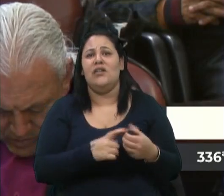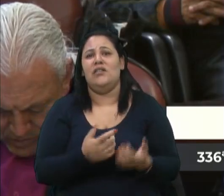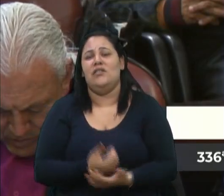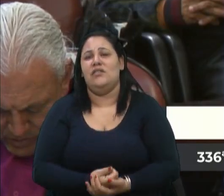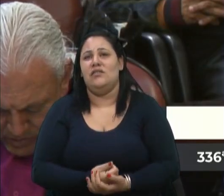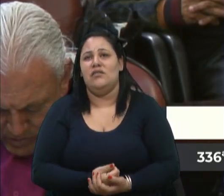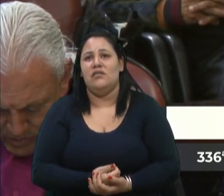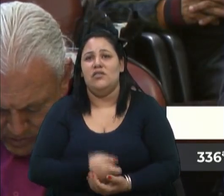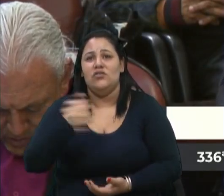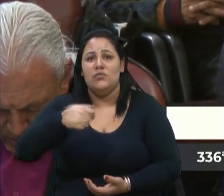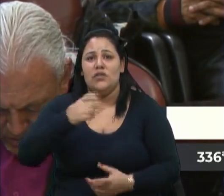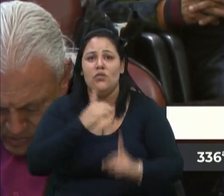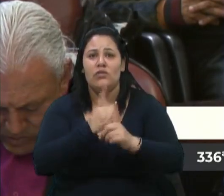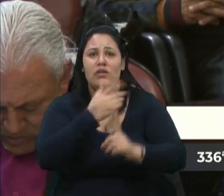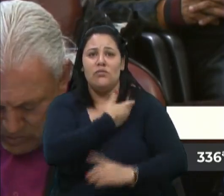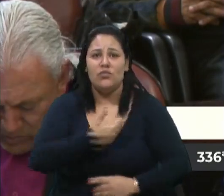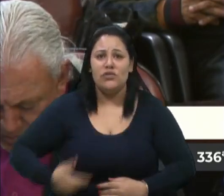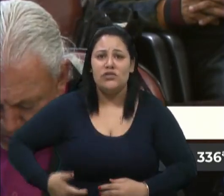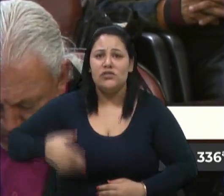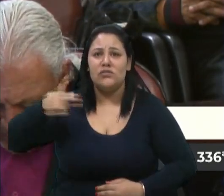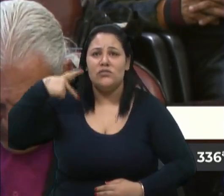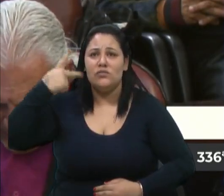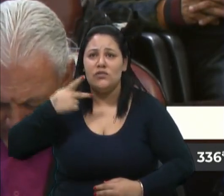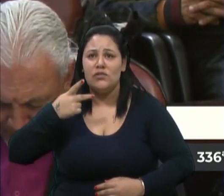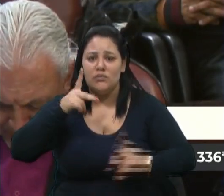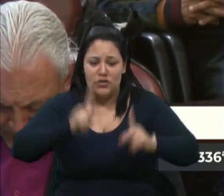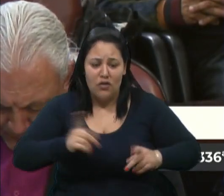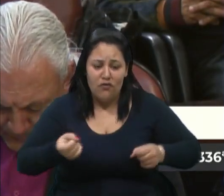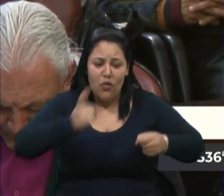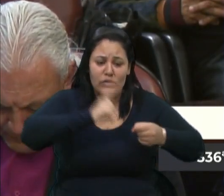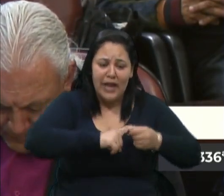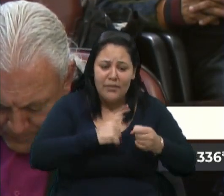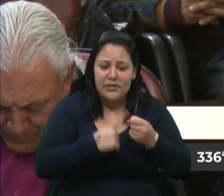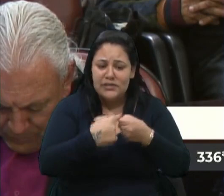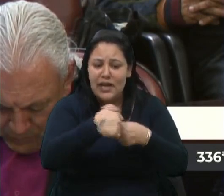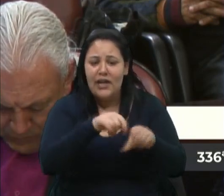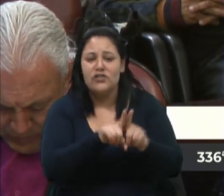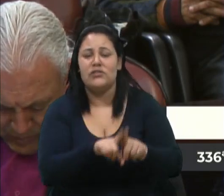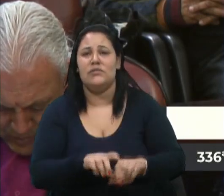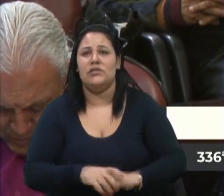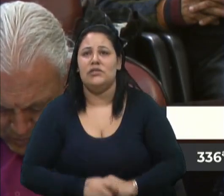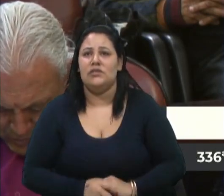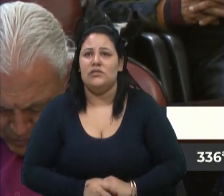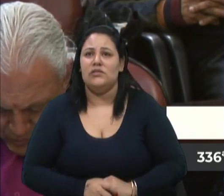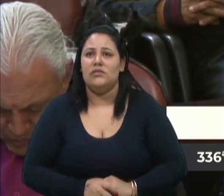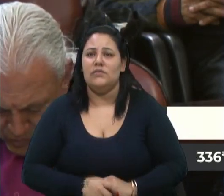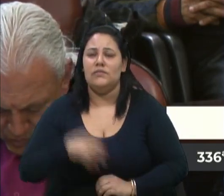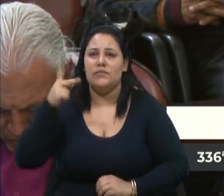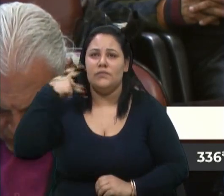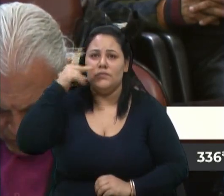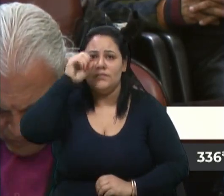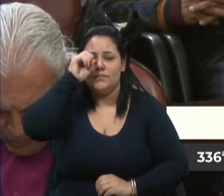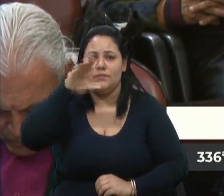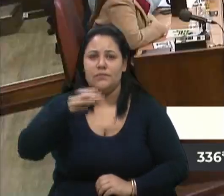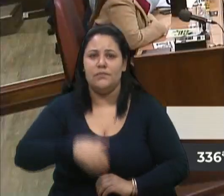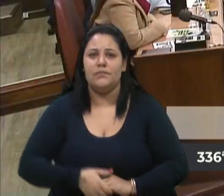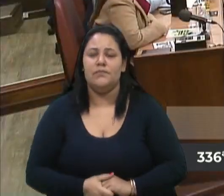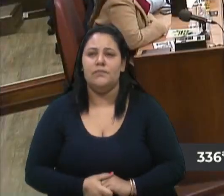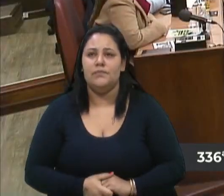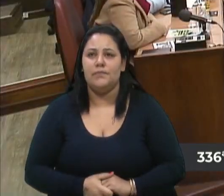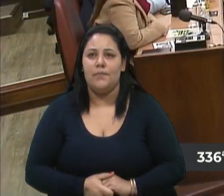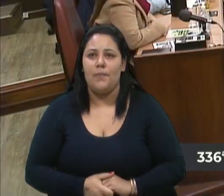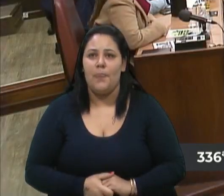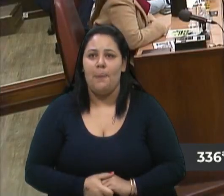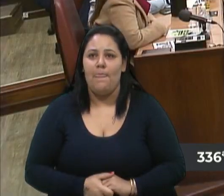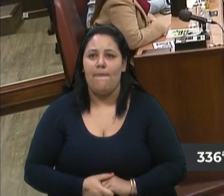achar políticas públicas para esse povo retornar para a sua cidade. Sua parte, vereador Fiuza. Obrigado, vereador.